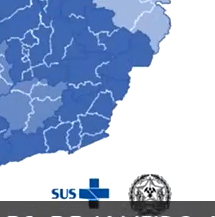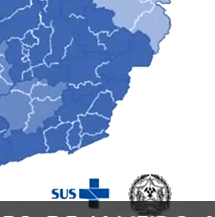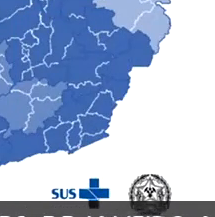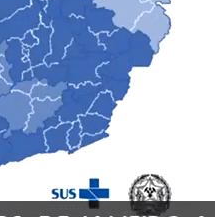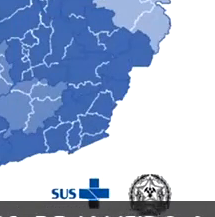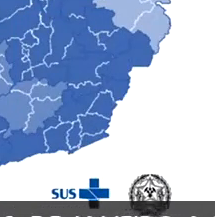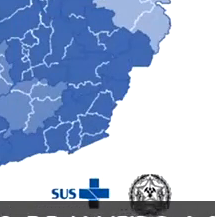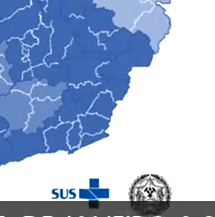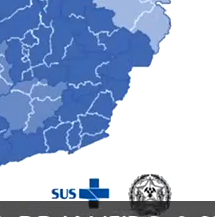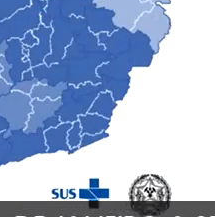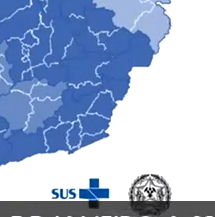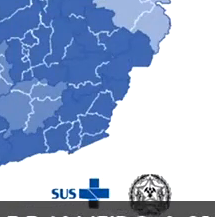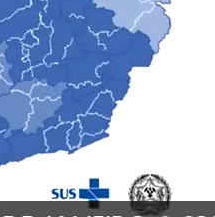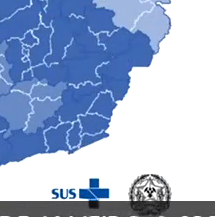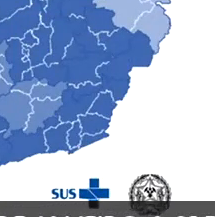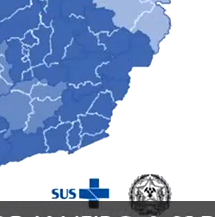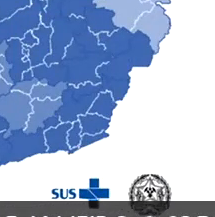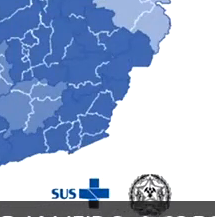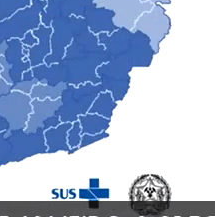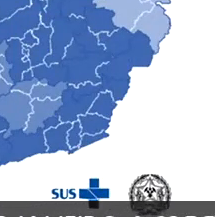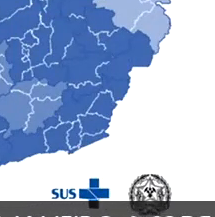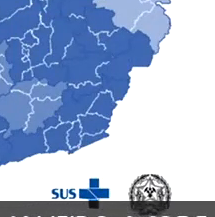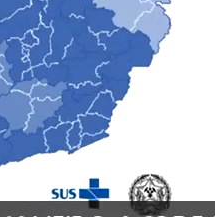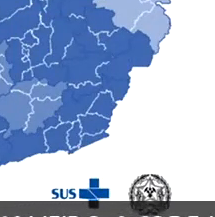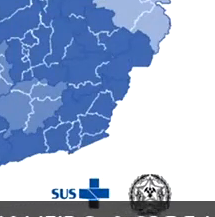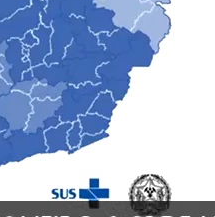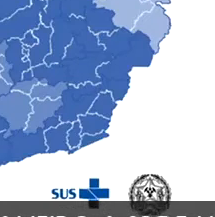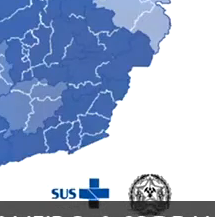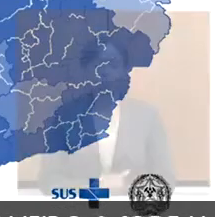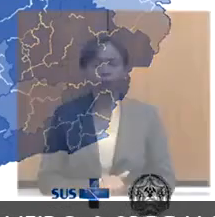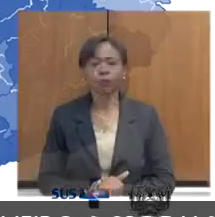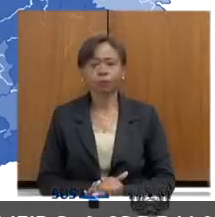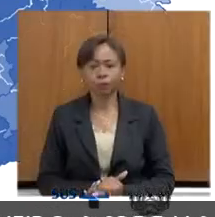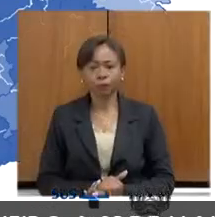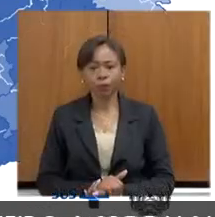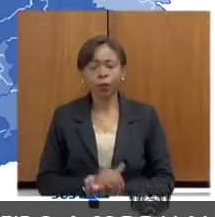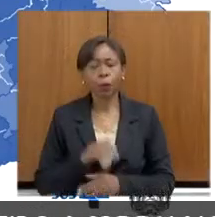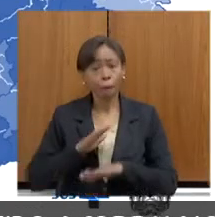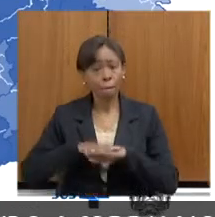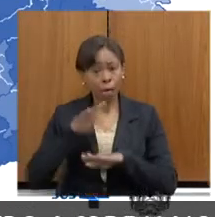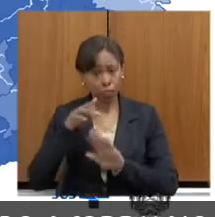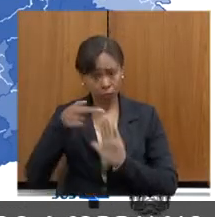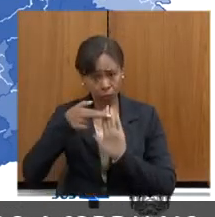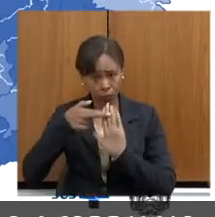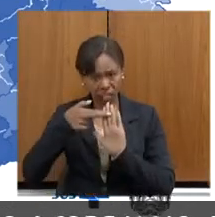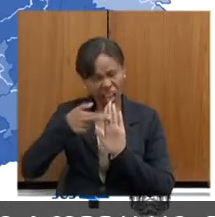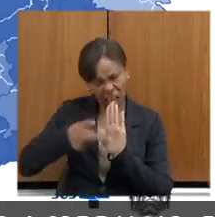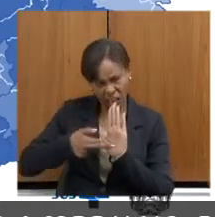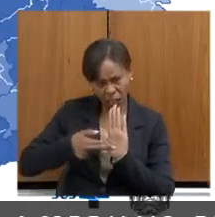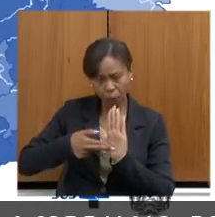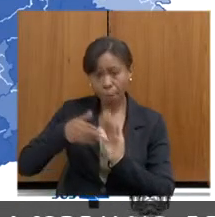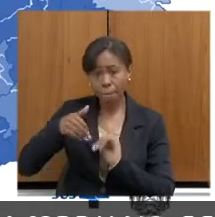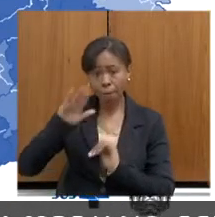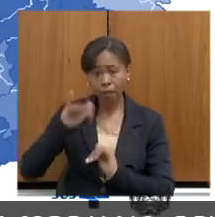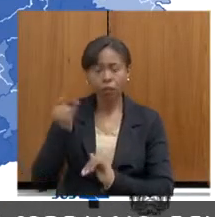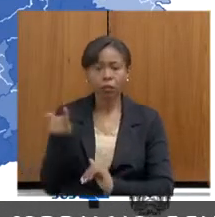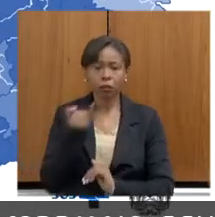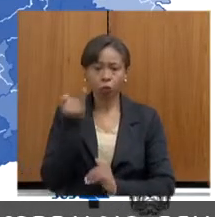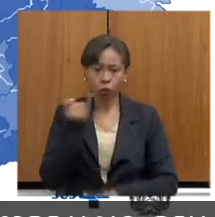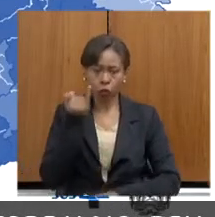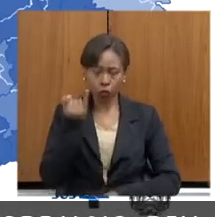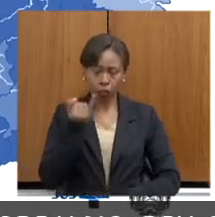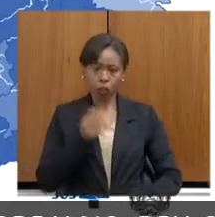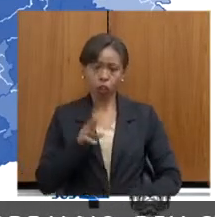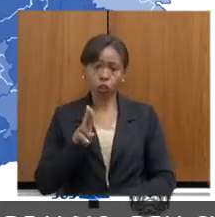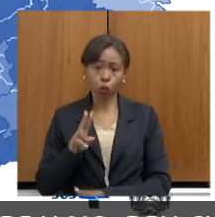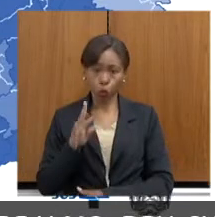neste momento Lembrando que o critério mais importante foram dois critérios PC preços leitos de UTI pelo Ministério